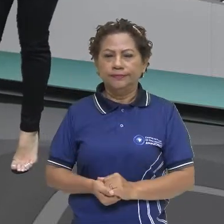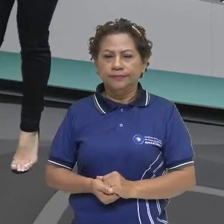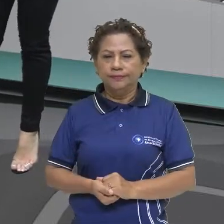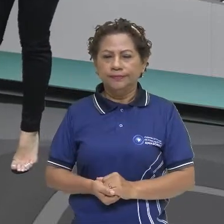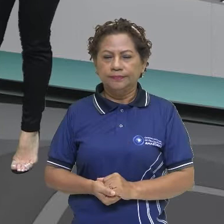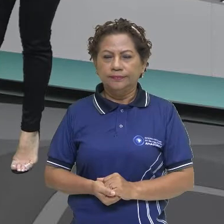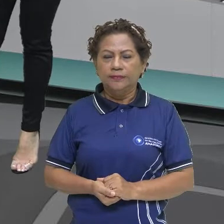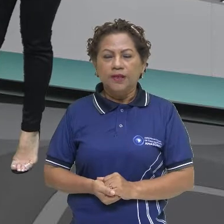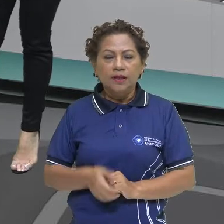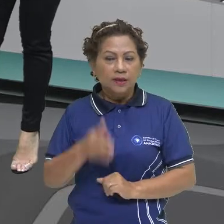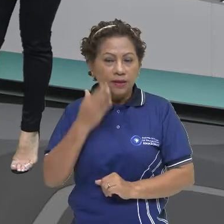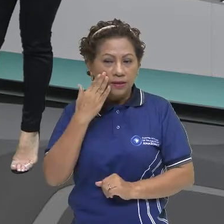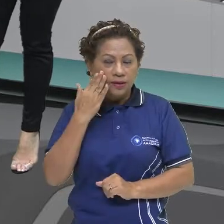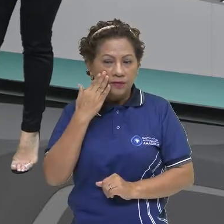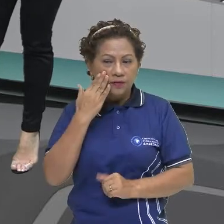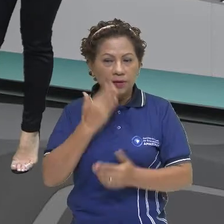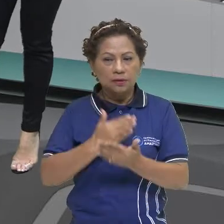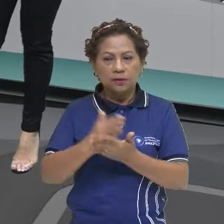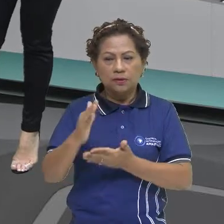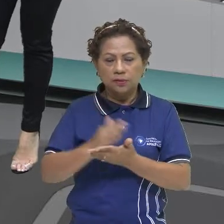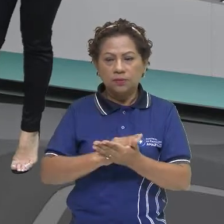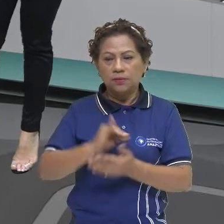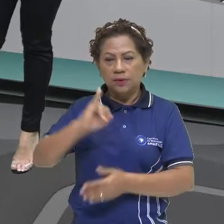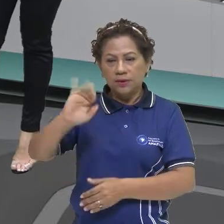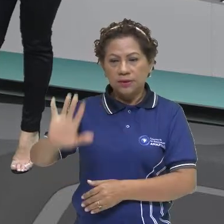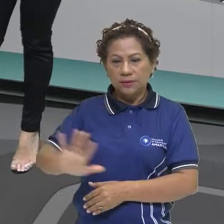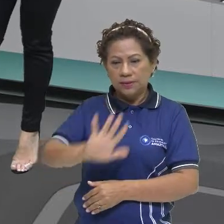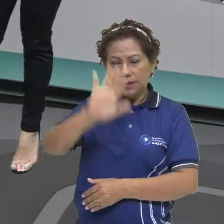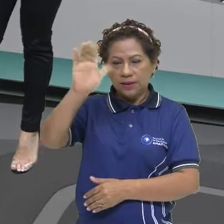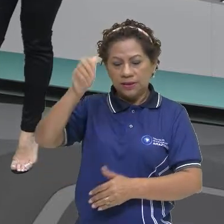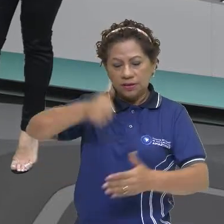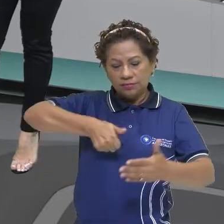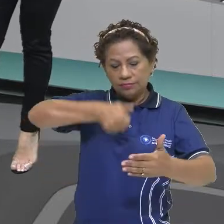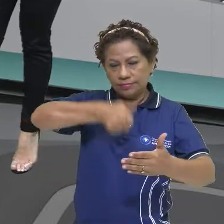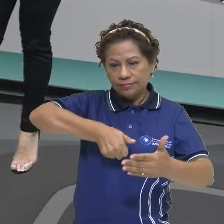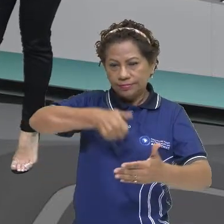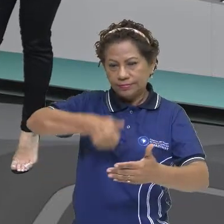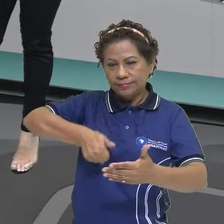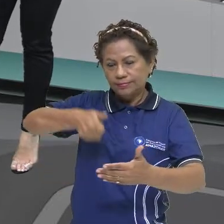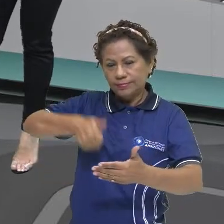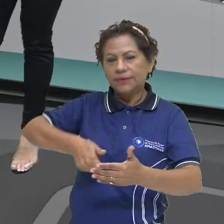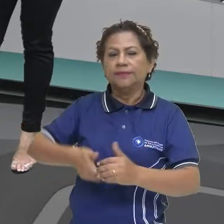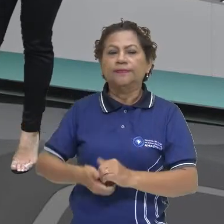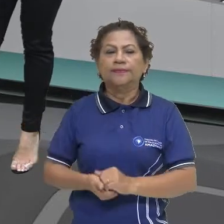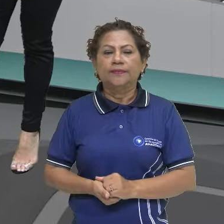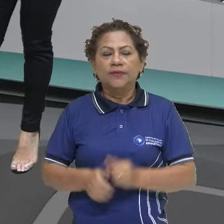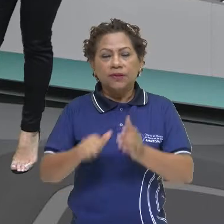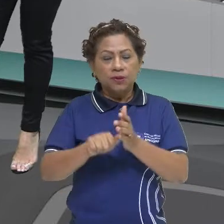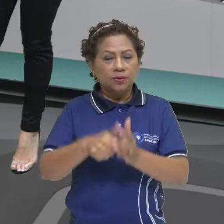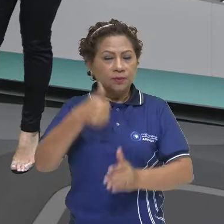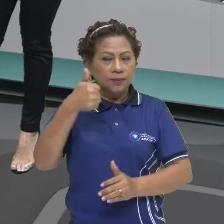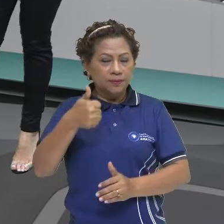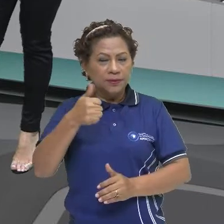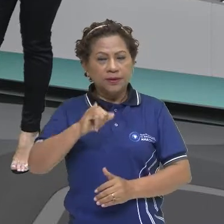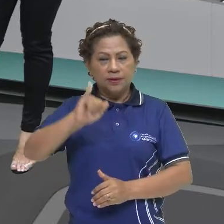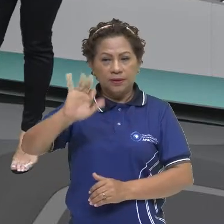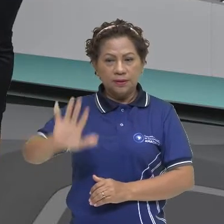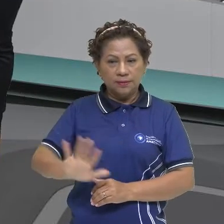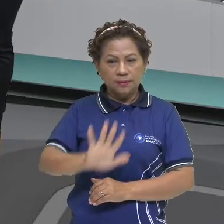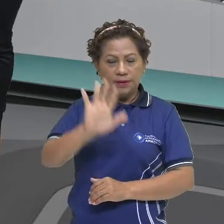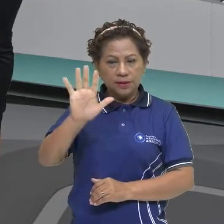ver, durante a aula, algumas imagens de grafite, tá bom? E a primeira imagem que a gente vai trazer para a aula,